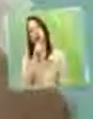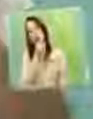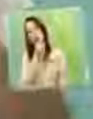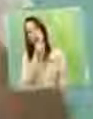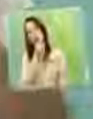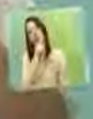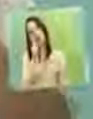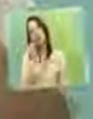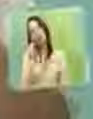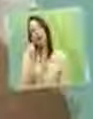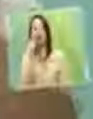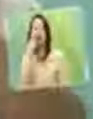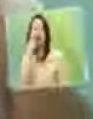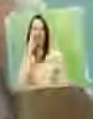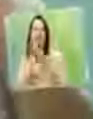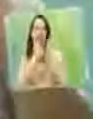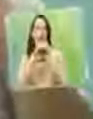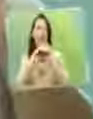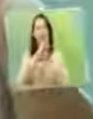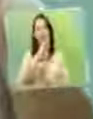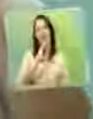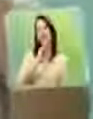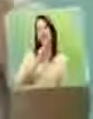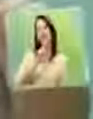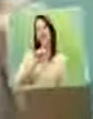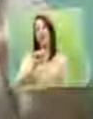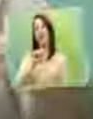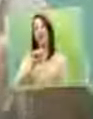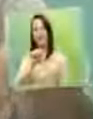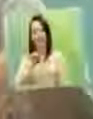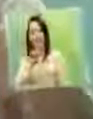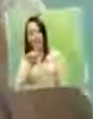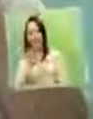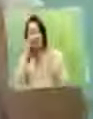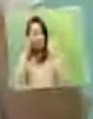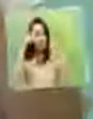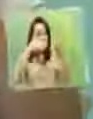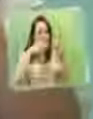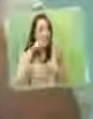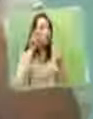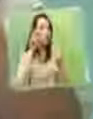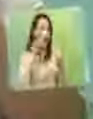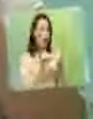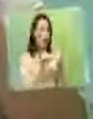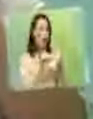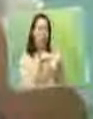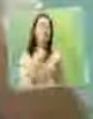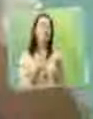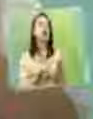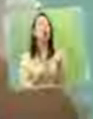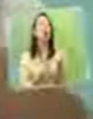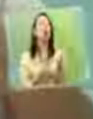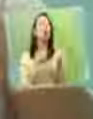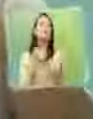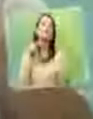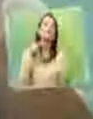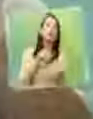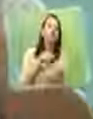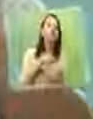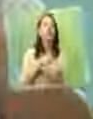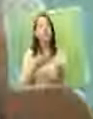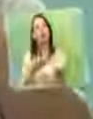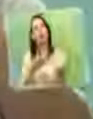Eu posso pegar essa questão da cidadania, mais especificamente em história, e procurar, ela pode cair na prova da seguinte forma,